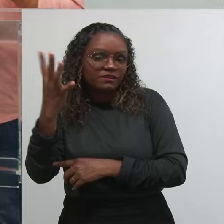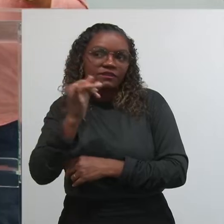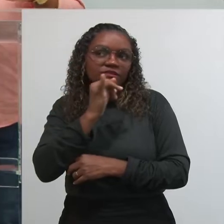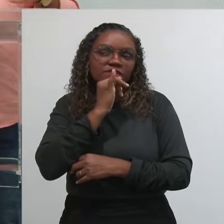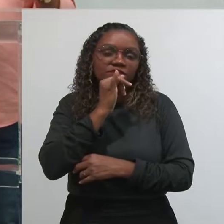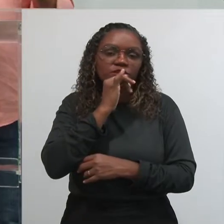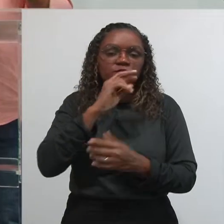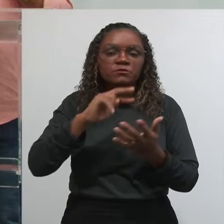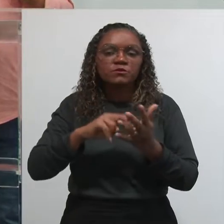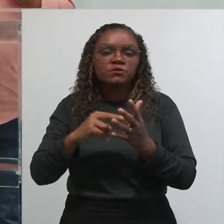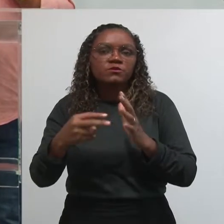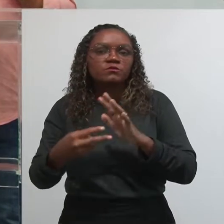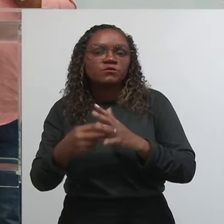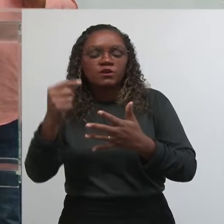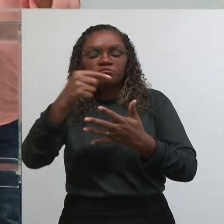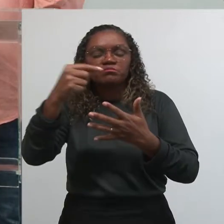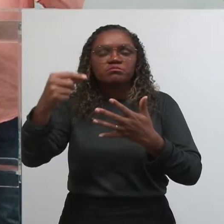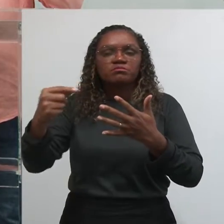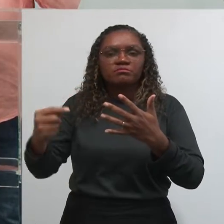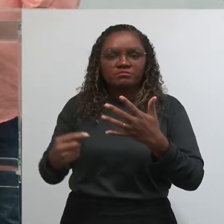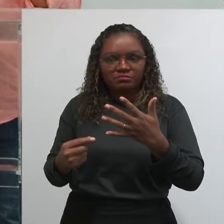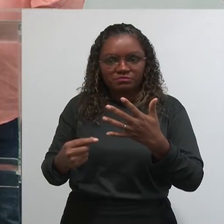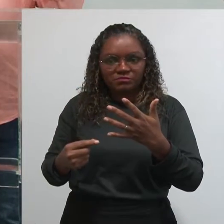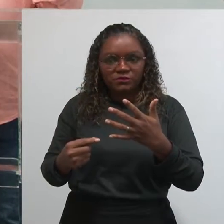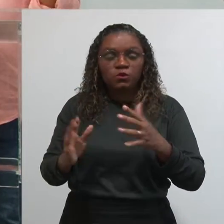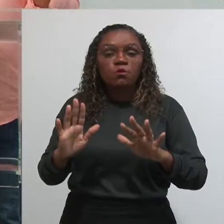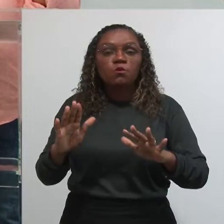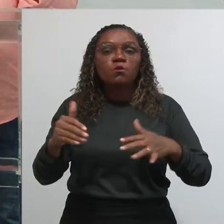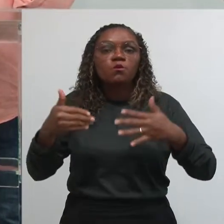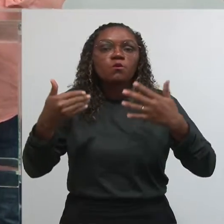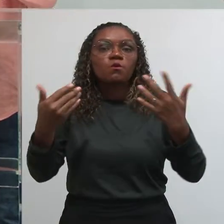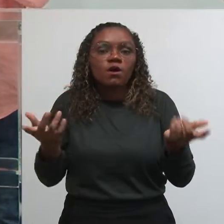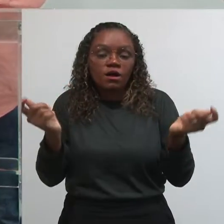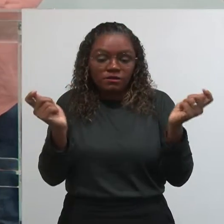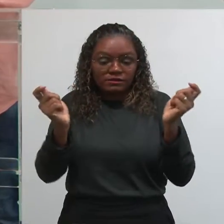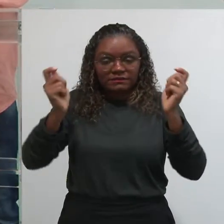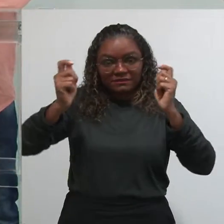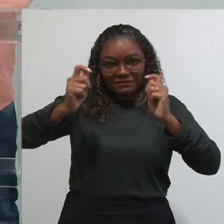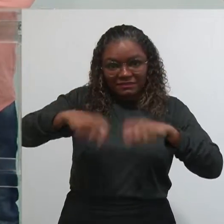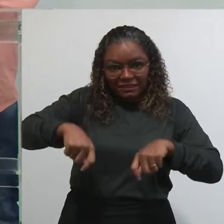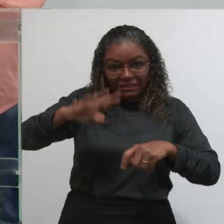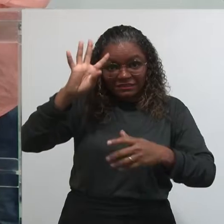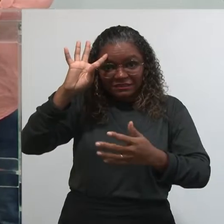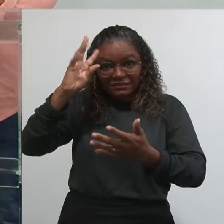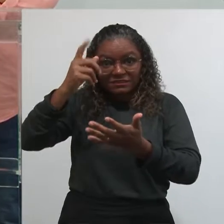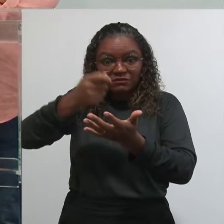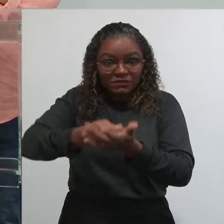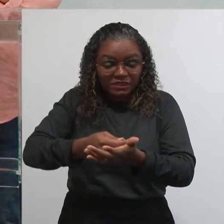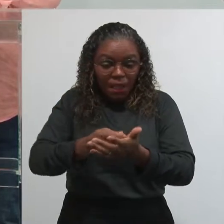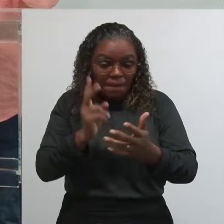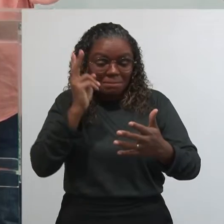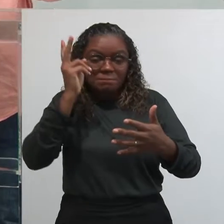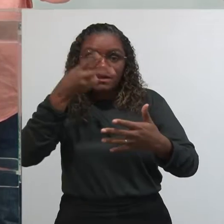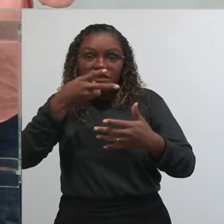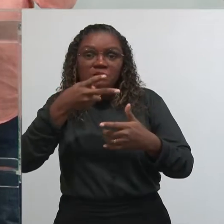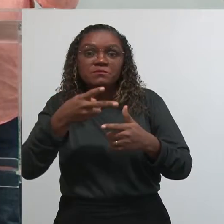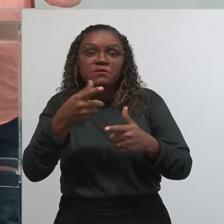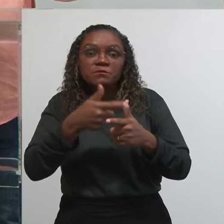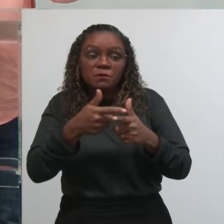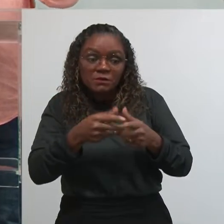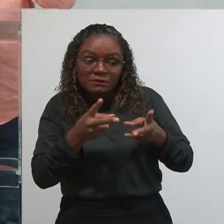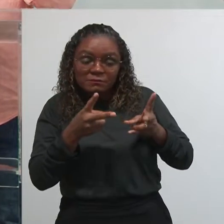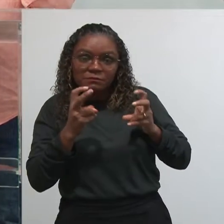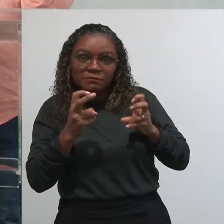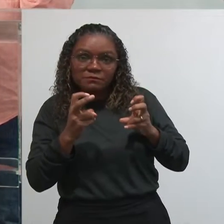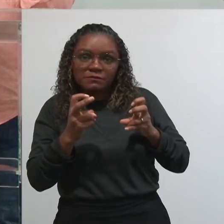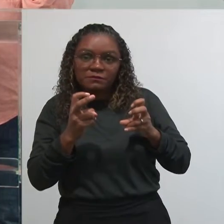Soluções e alternativas, ele versa sobre quais são as possibilidades de solução para aquele problema que nós identificamos